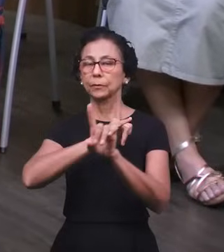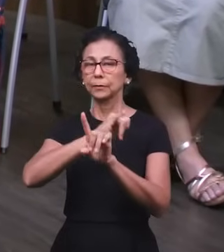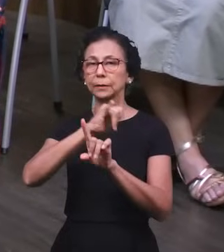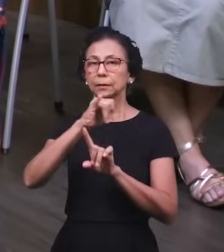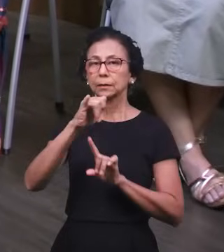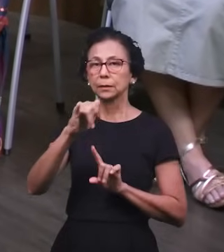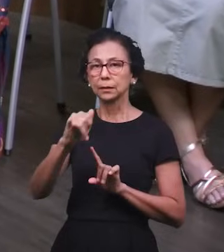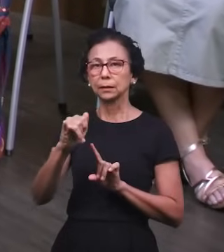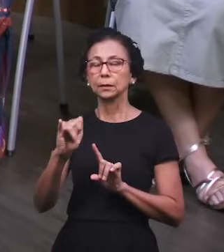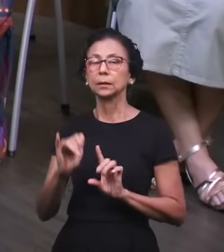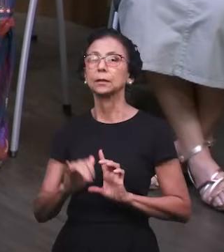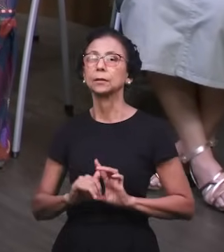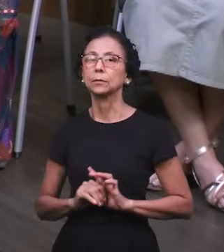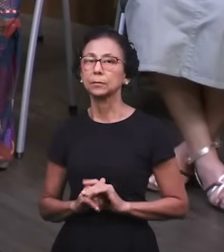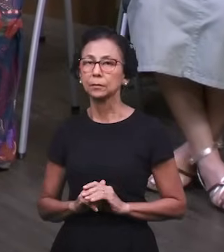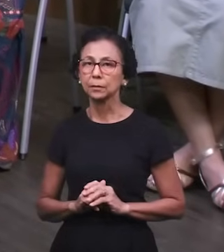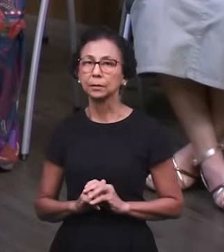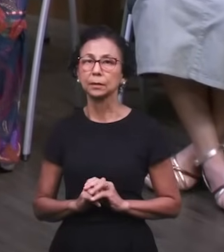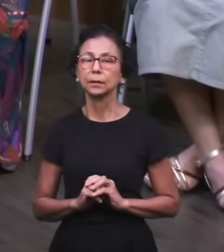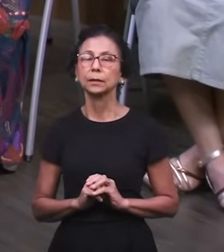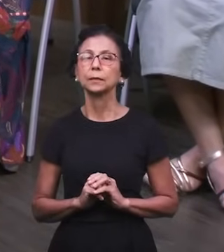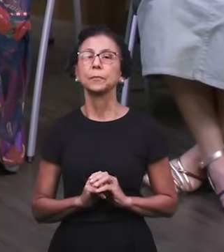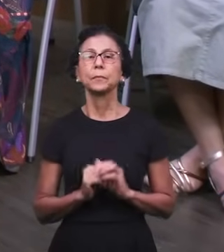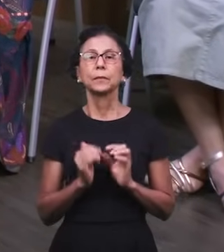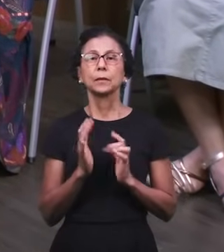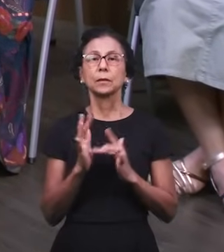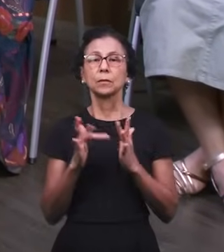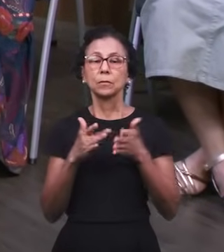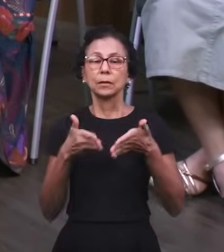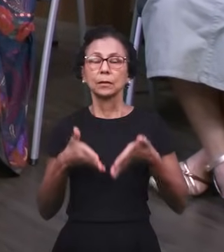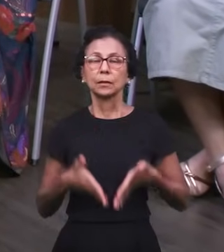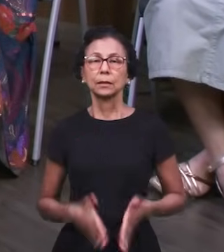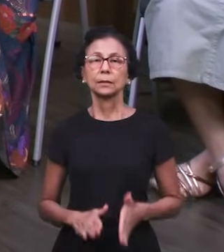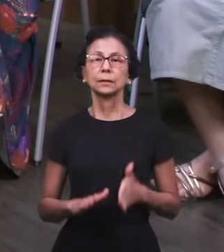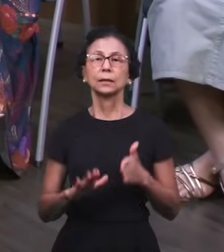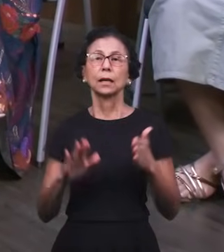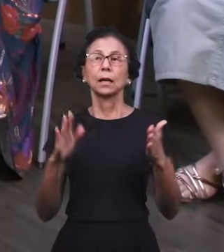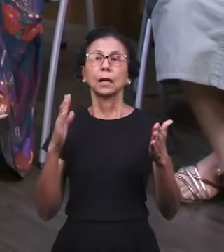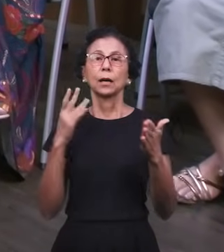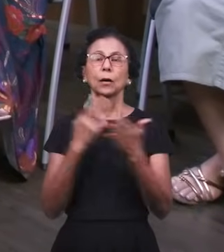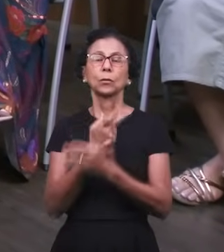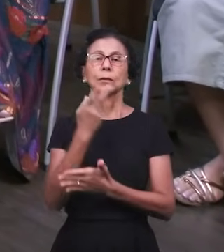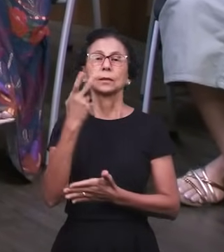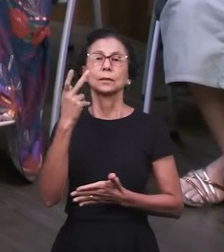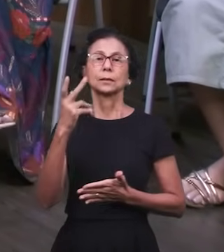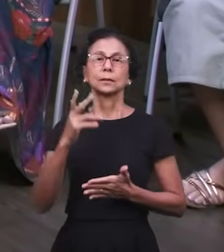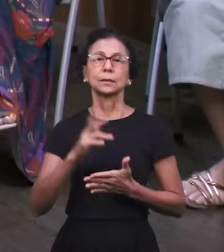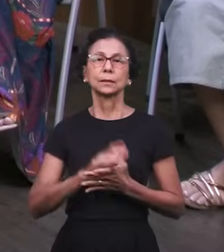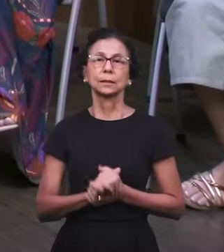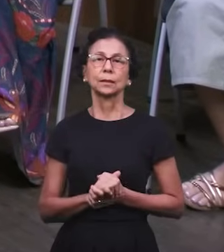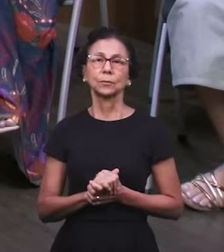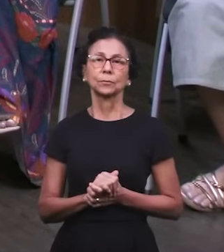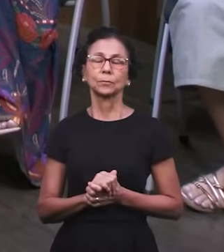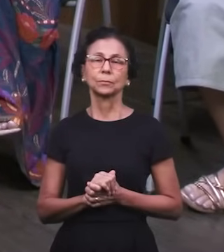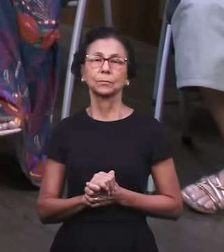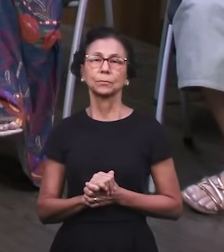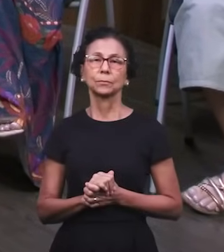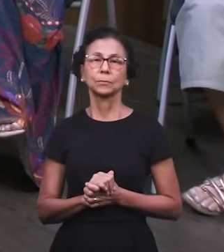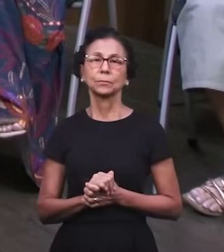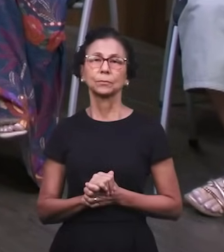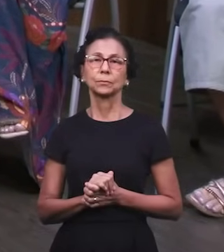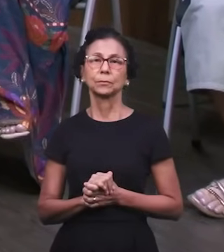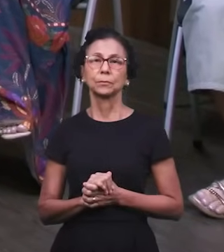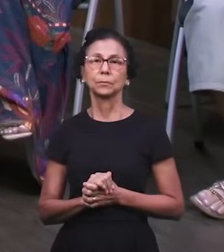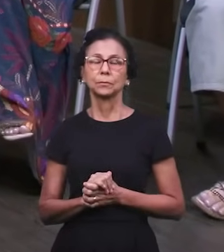Israel dormia, a religião dormia, né? Os religiosos dormiam e